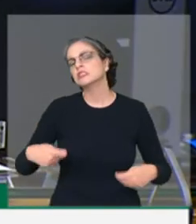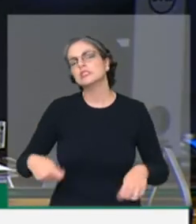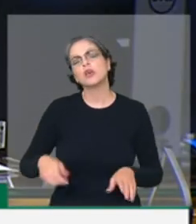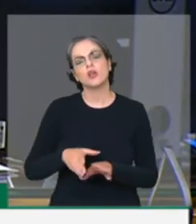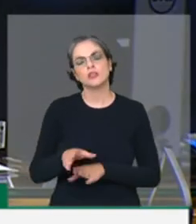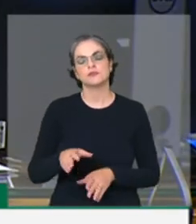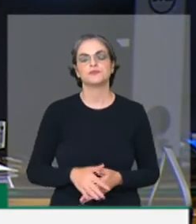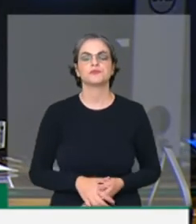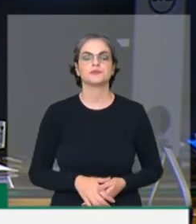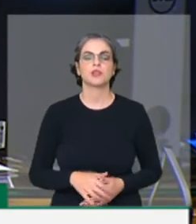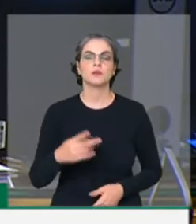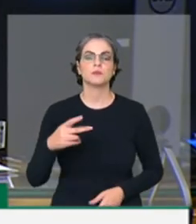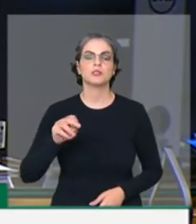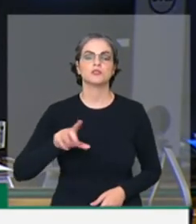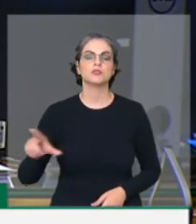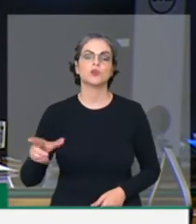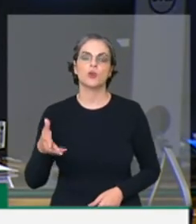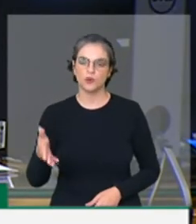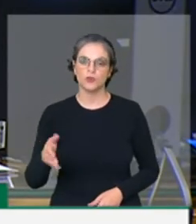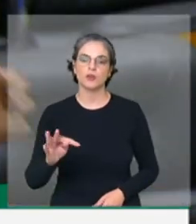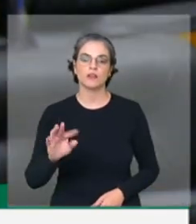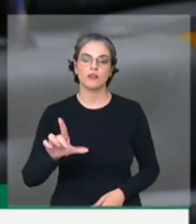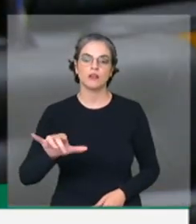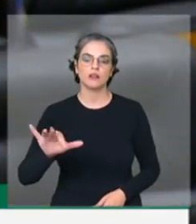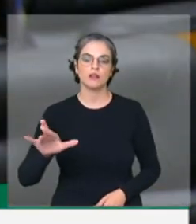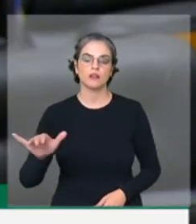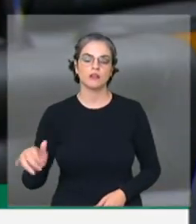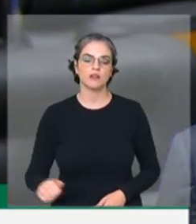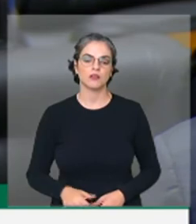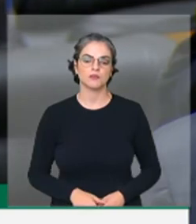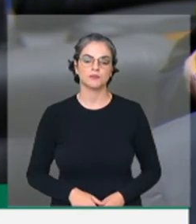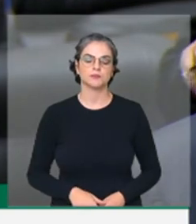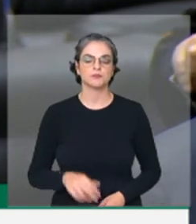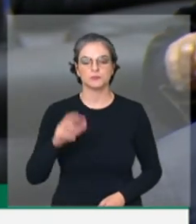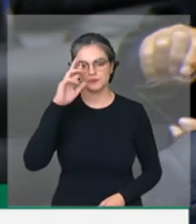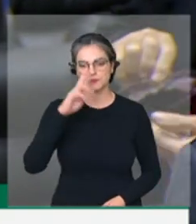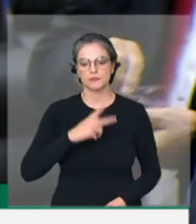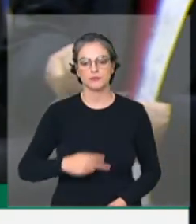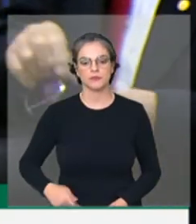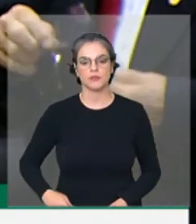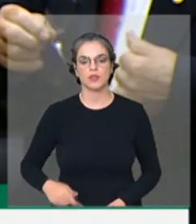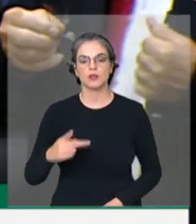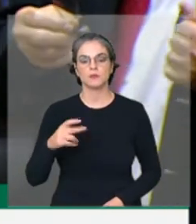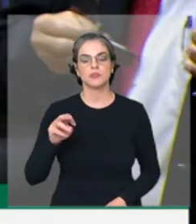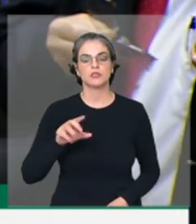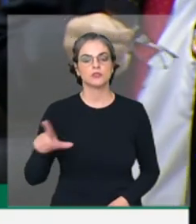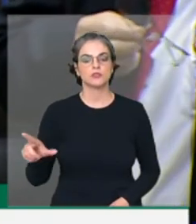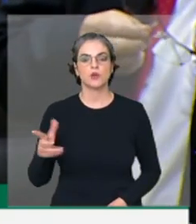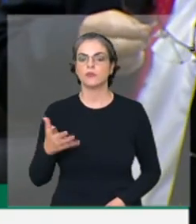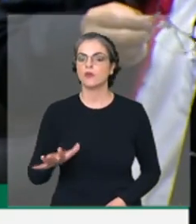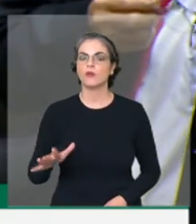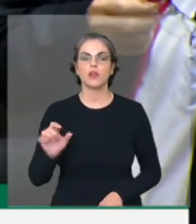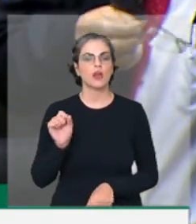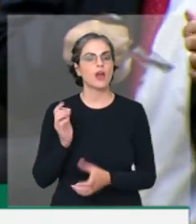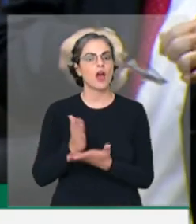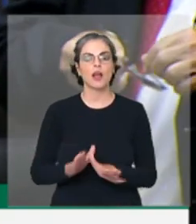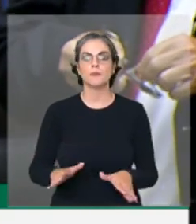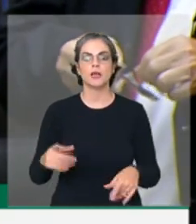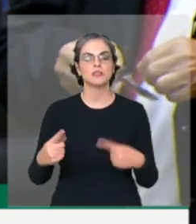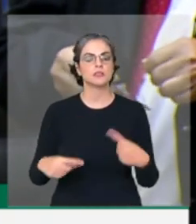matéria. Como vota o PSOL, deputada Thalíria? Presidente, o PSOL é contra o encerramento da discussão, porque